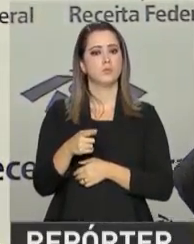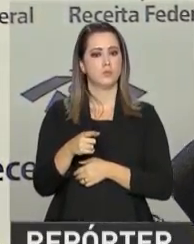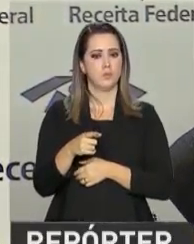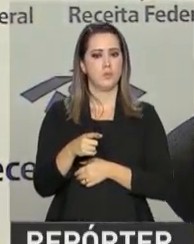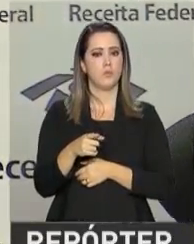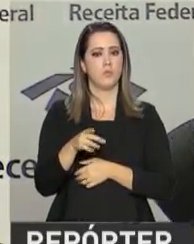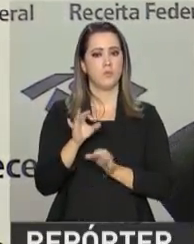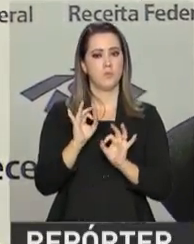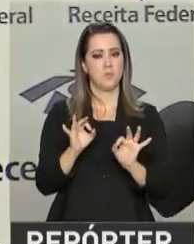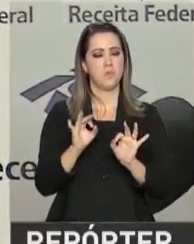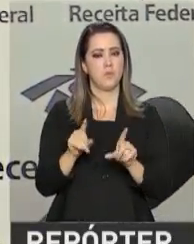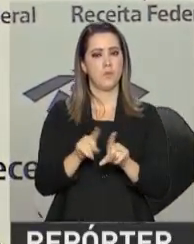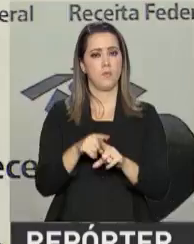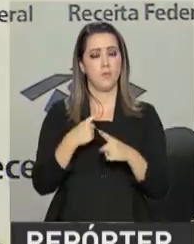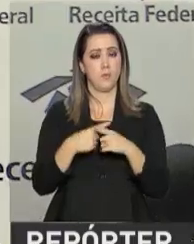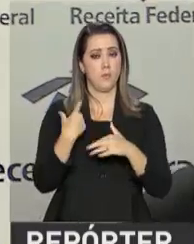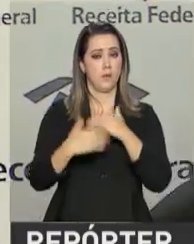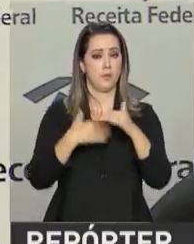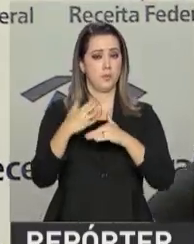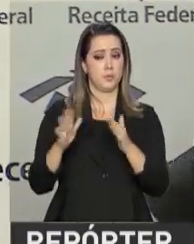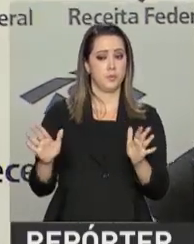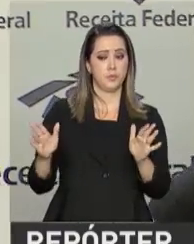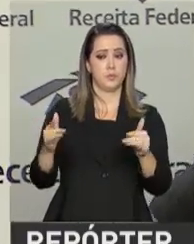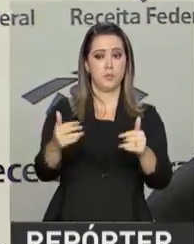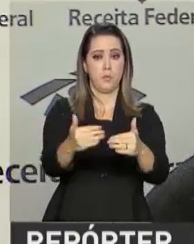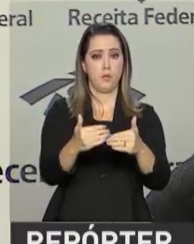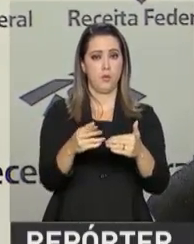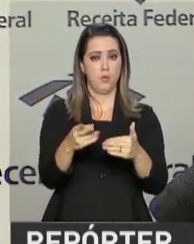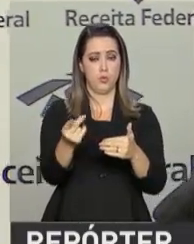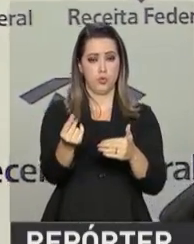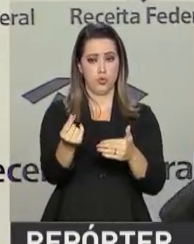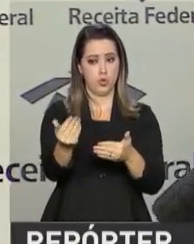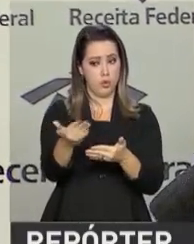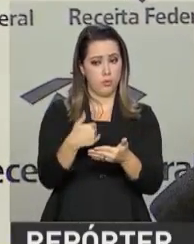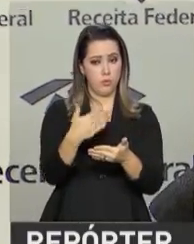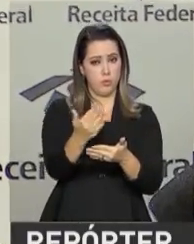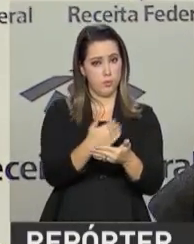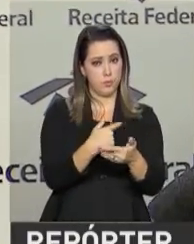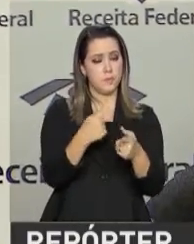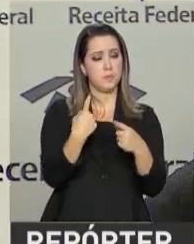assim, bastante sensibilizado pelo crescimento da arrecadação. Então, o resultado